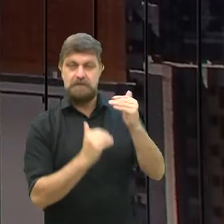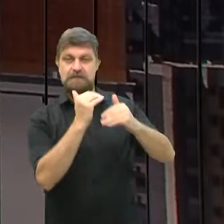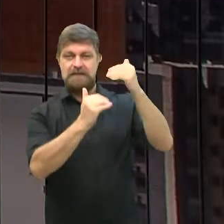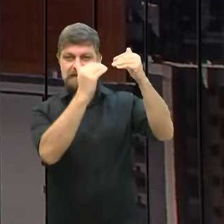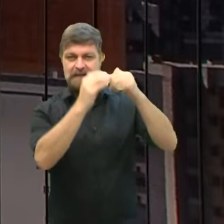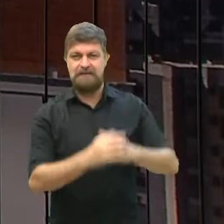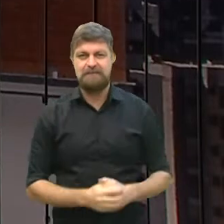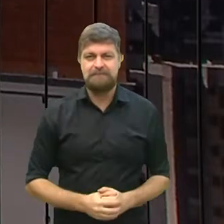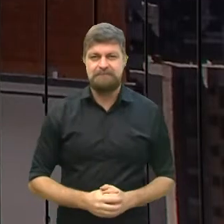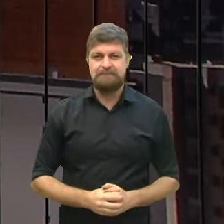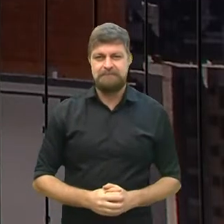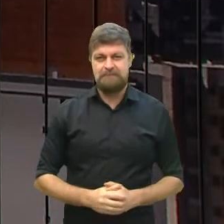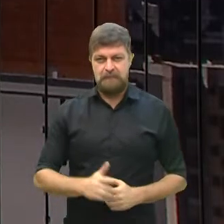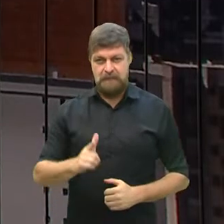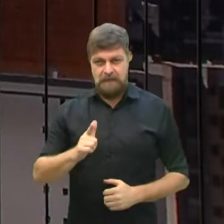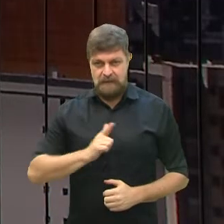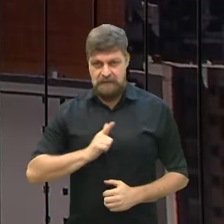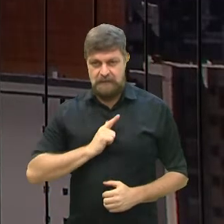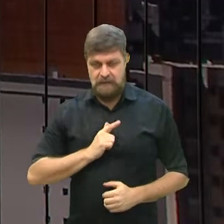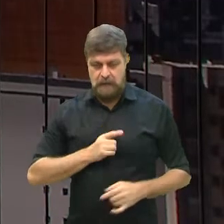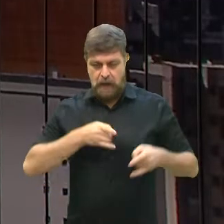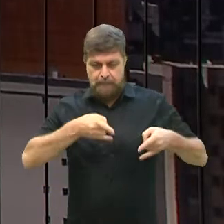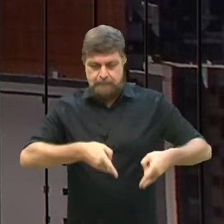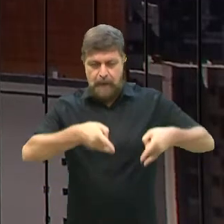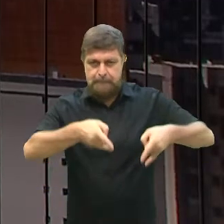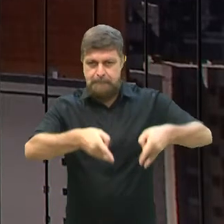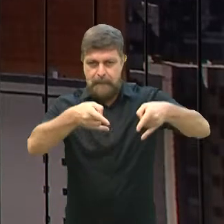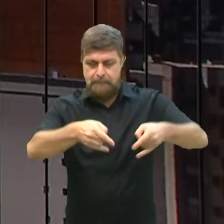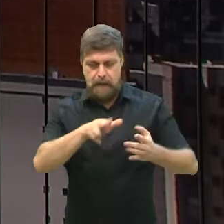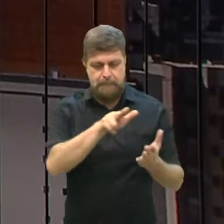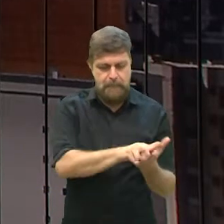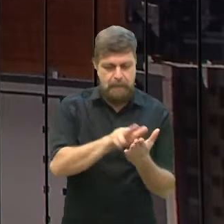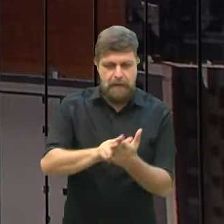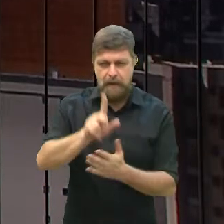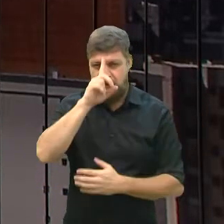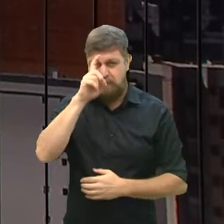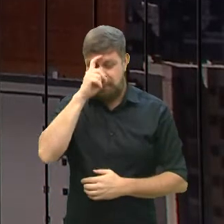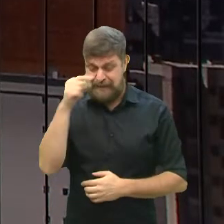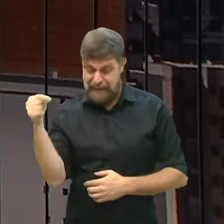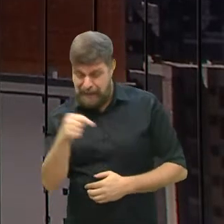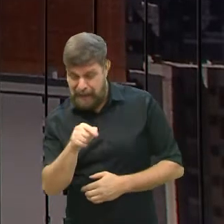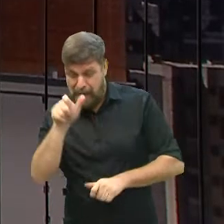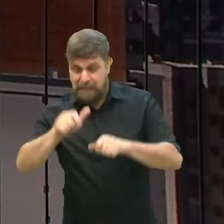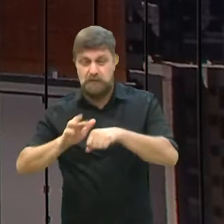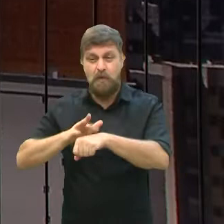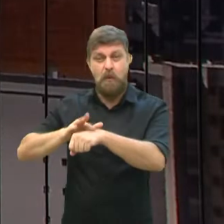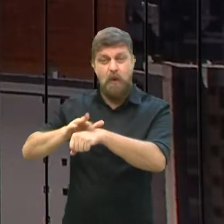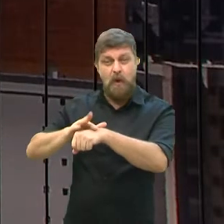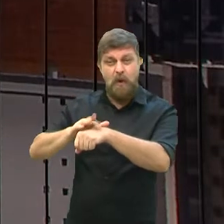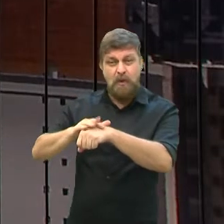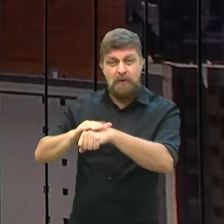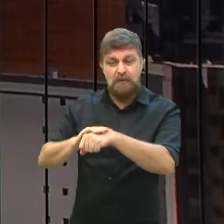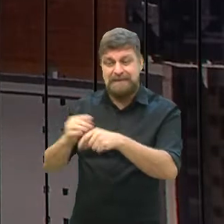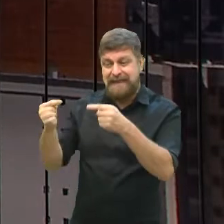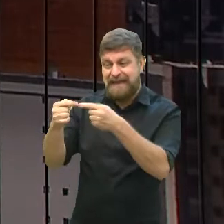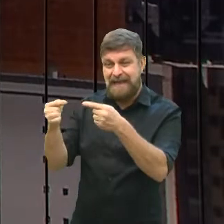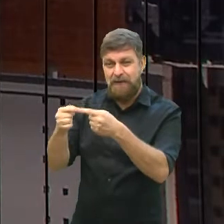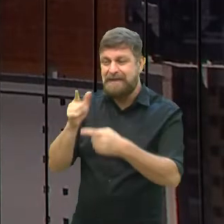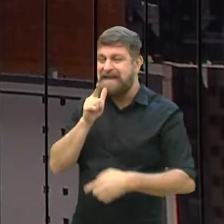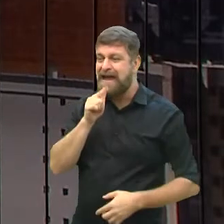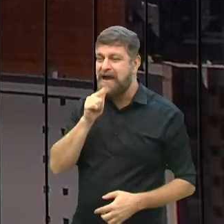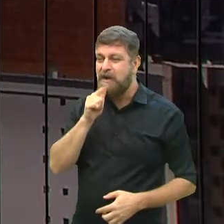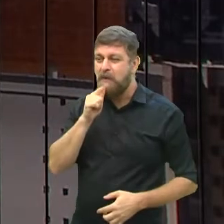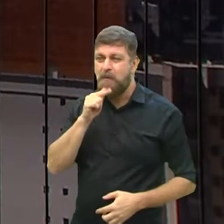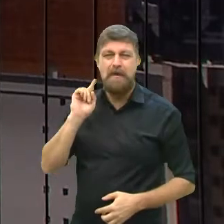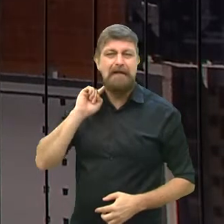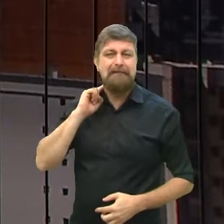Sustentável, é a redução do número de leitos hospitalares ocupados por doenças de veiculação hídrica. O que